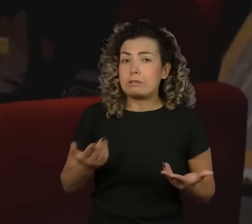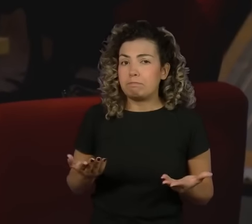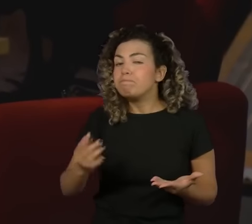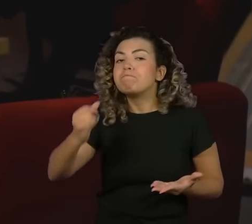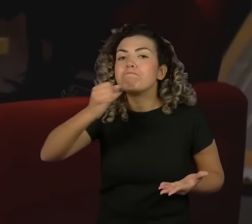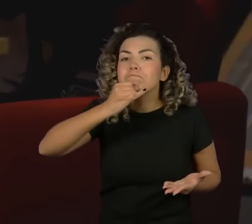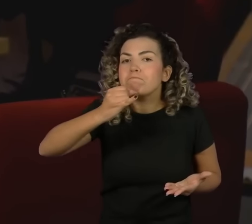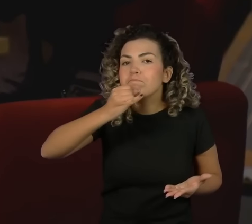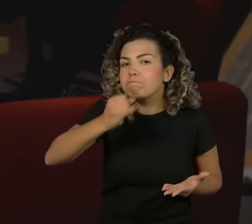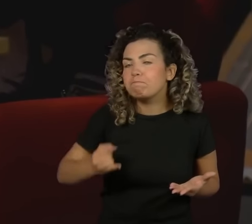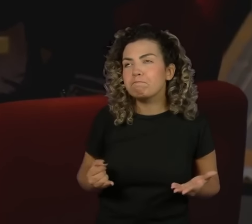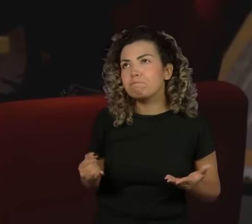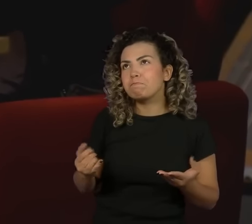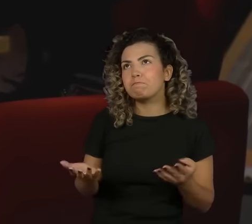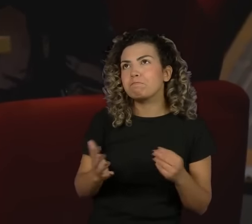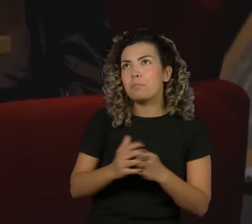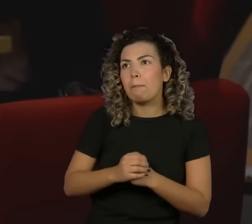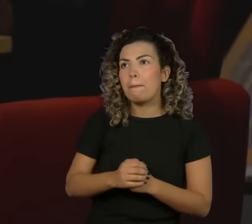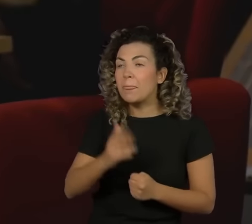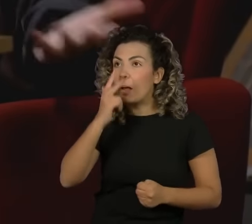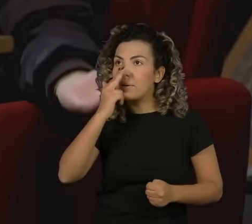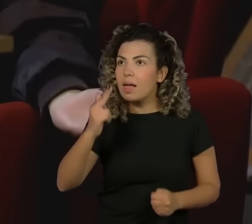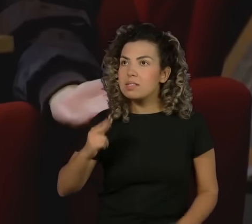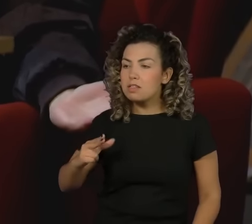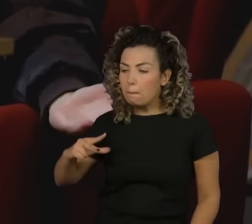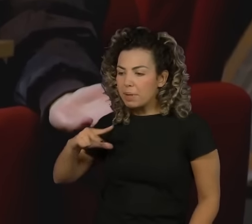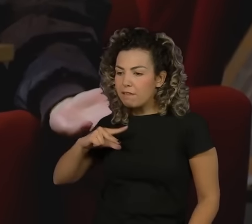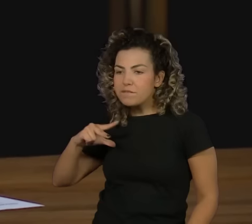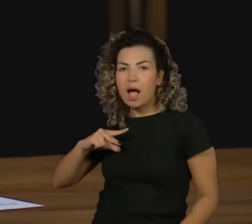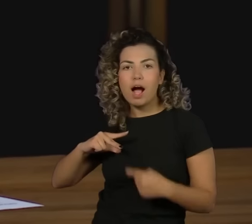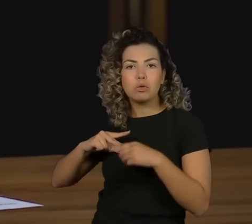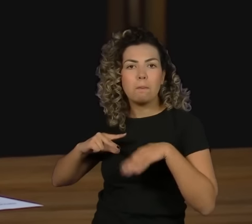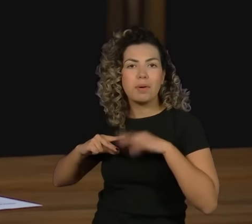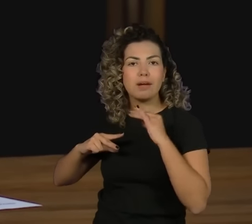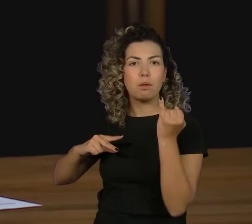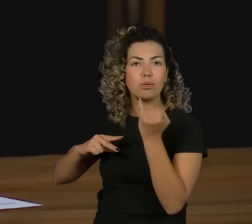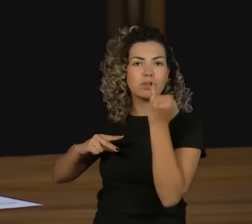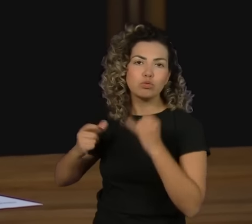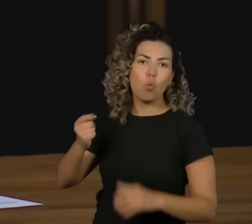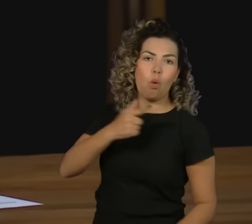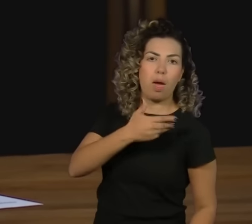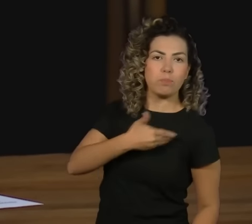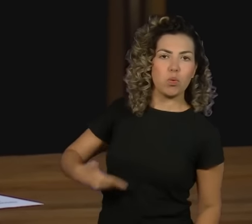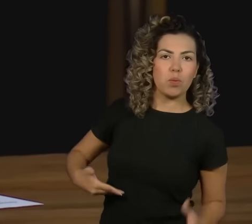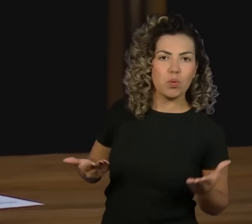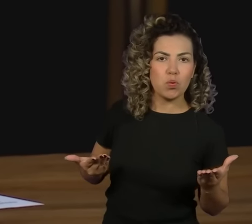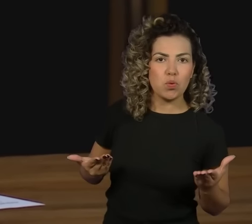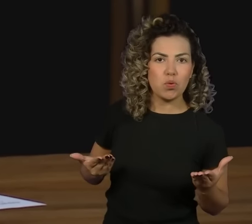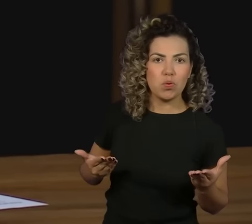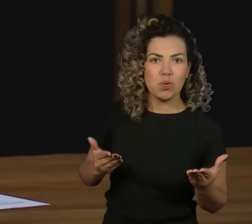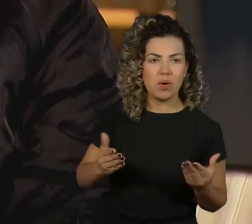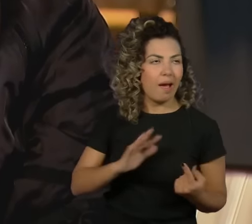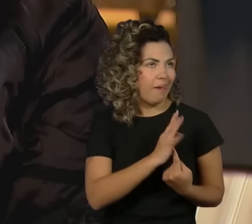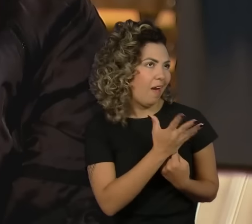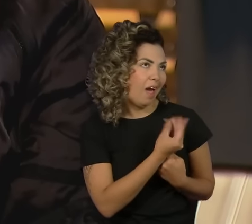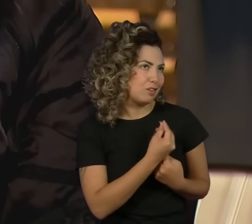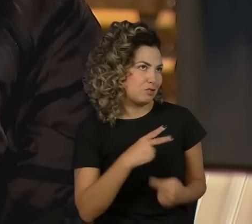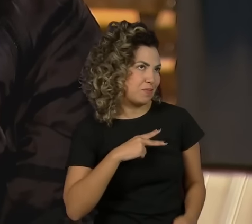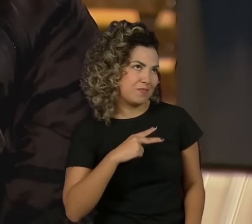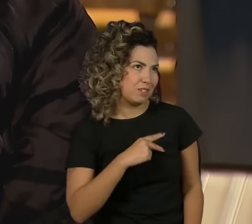privado passa a ser mais importante que o público. E a arte não é privada, né? Exatamente.